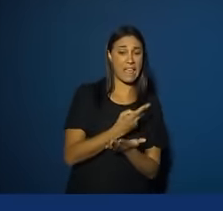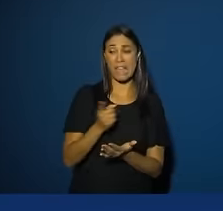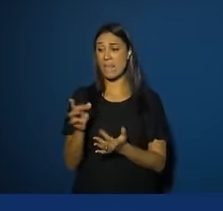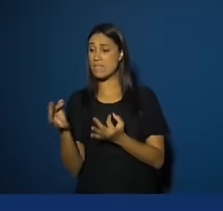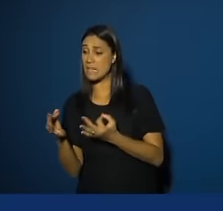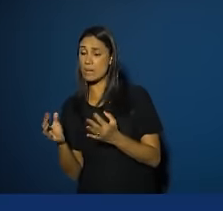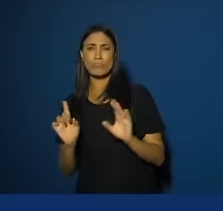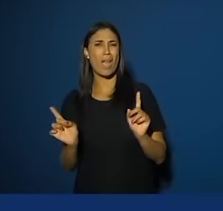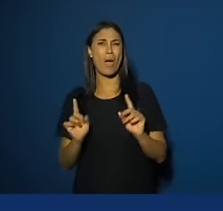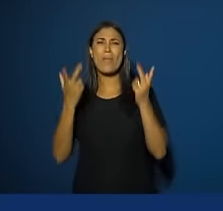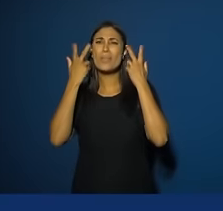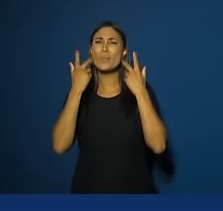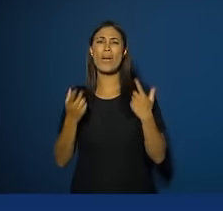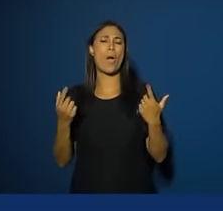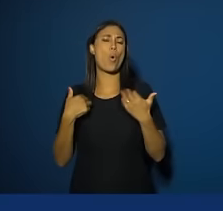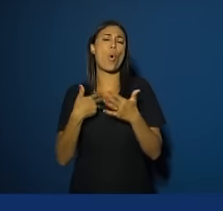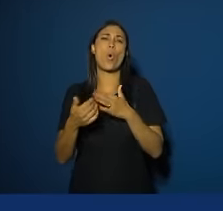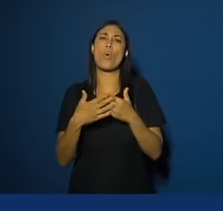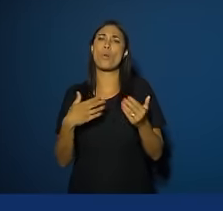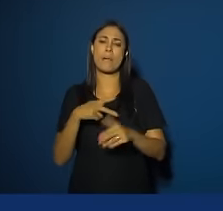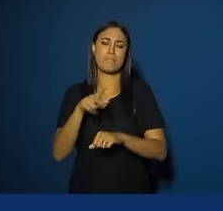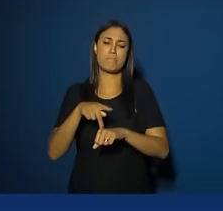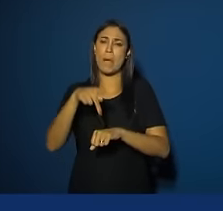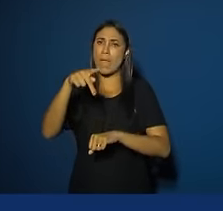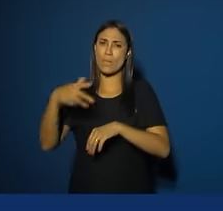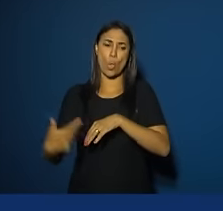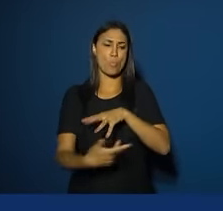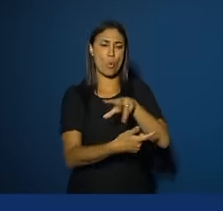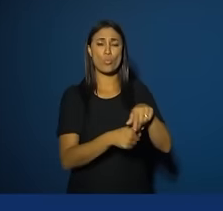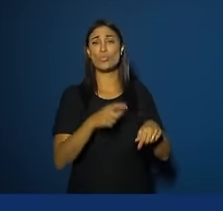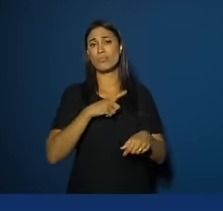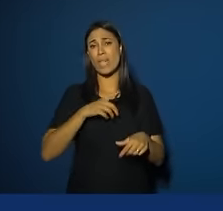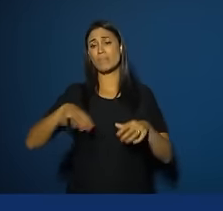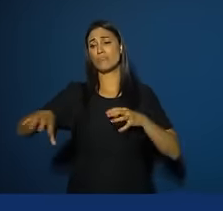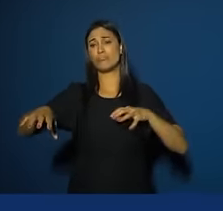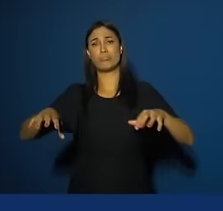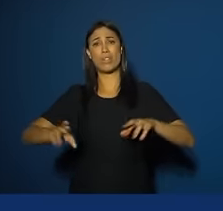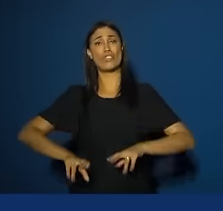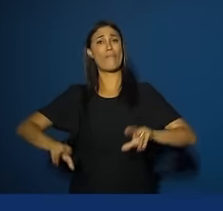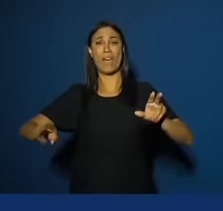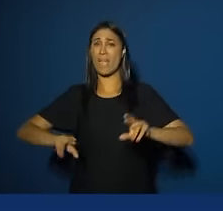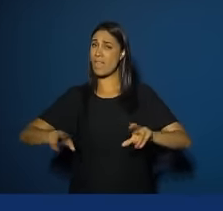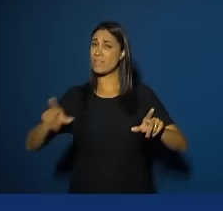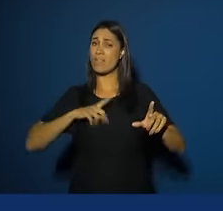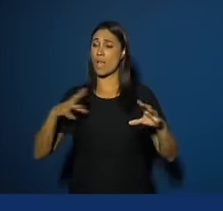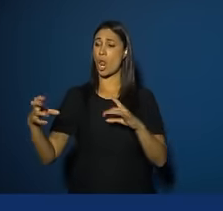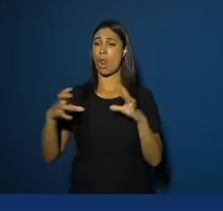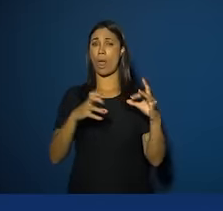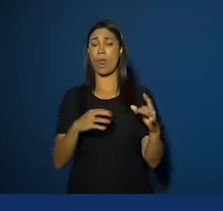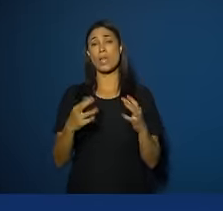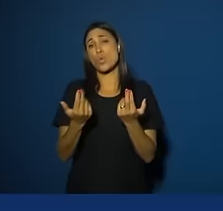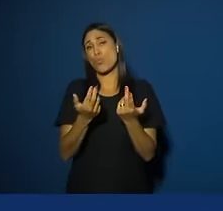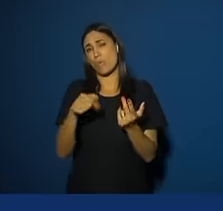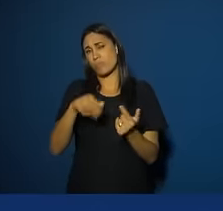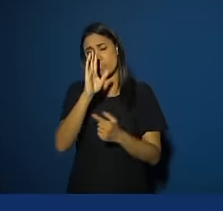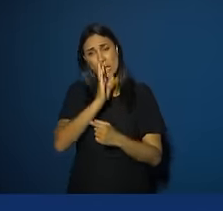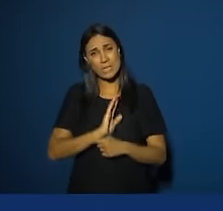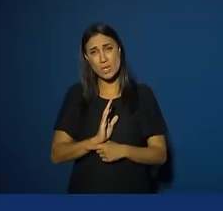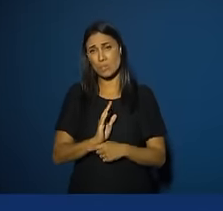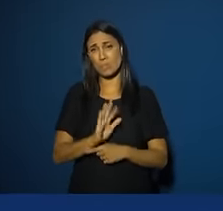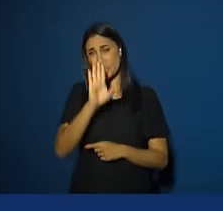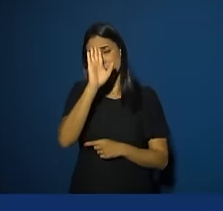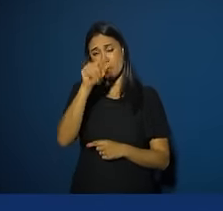errado é natural em qualquer país do mundo ainda mais é no país com um ambiente tributário caótico como brasileiro então é uma